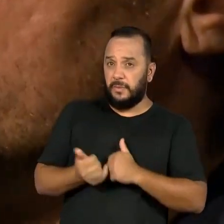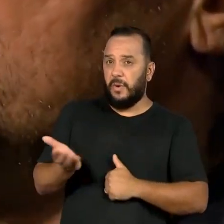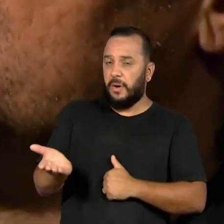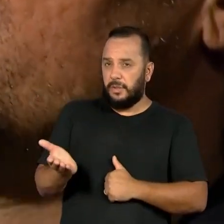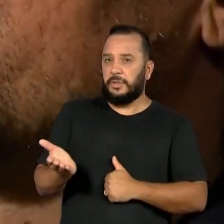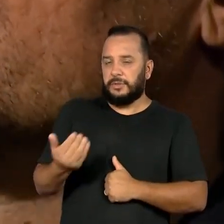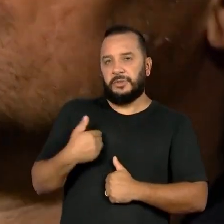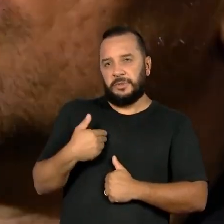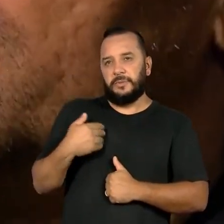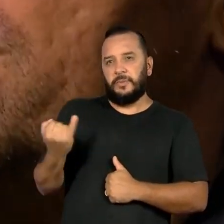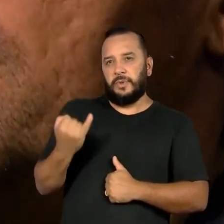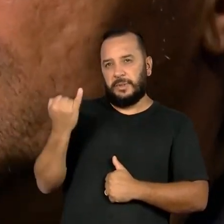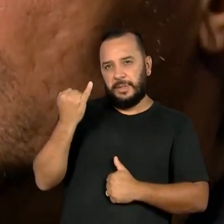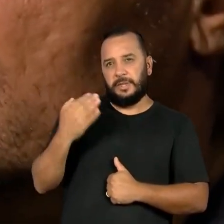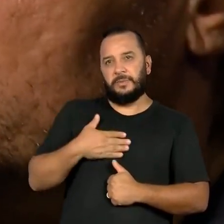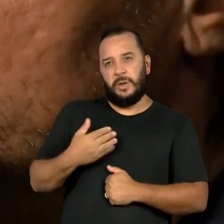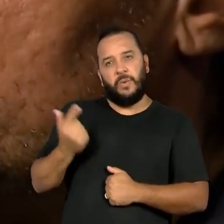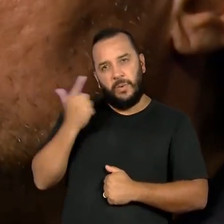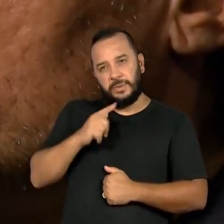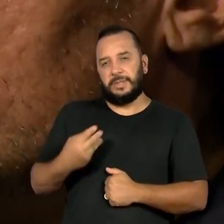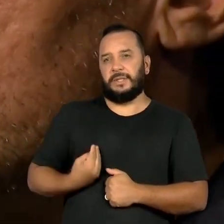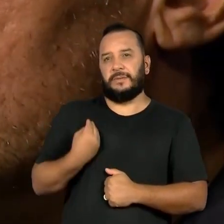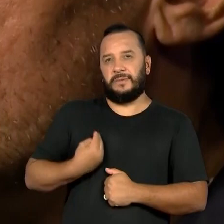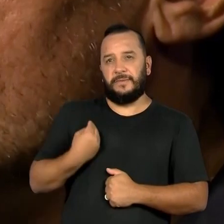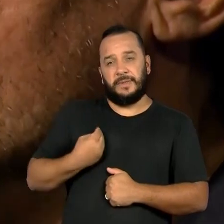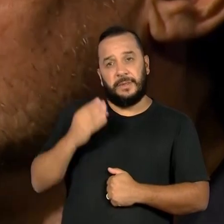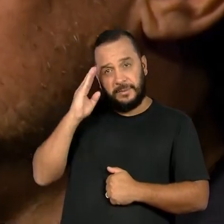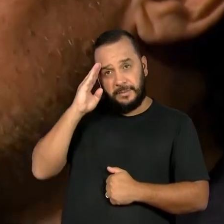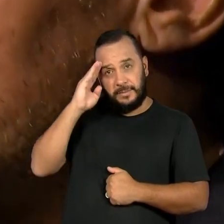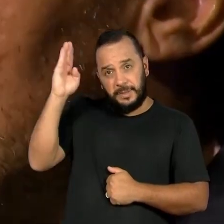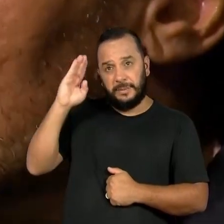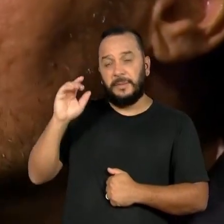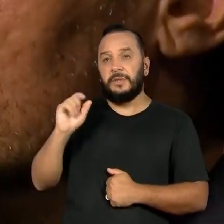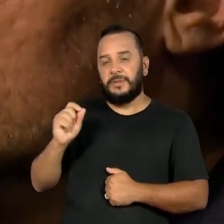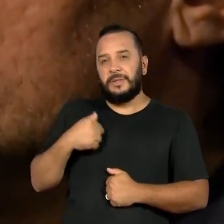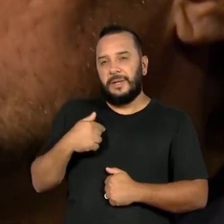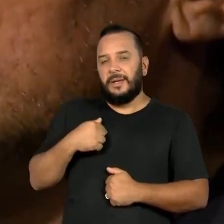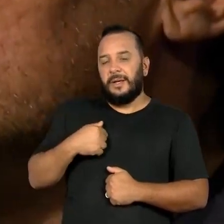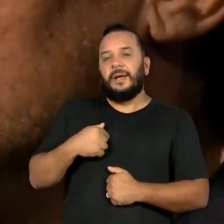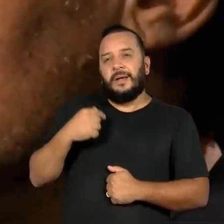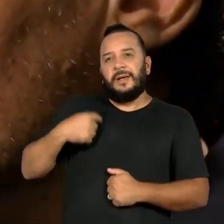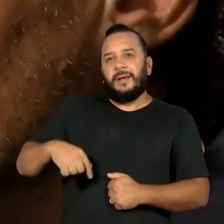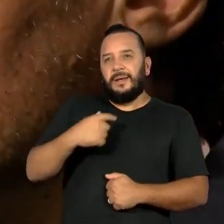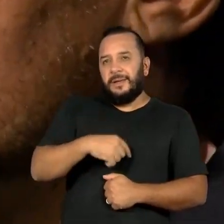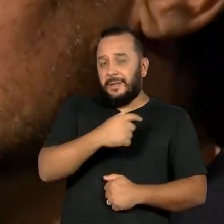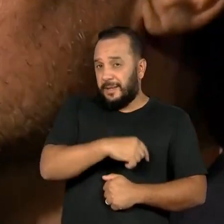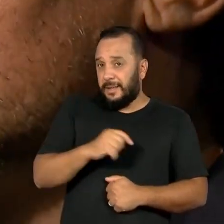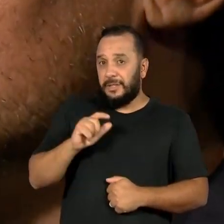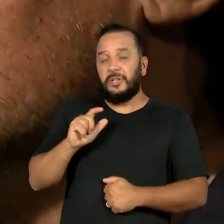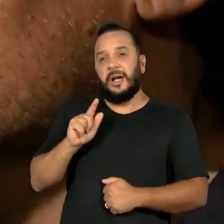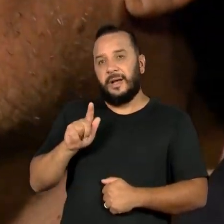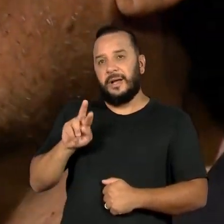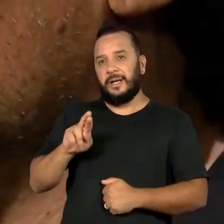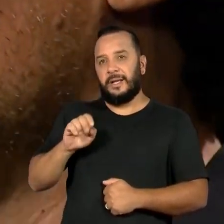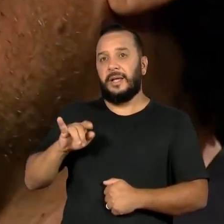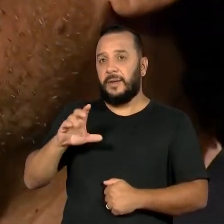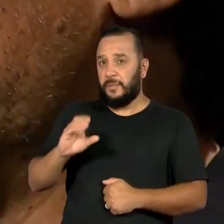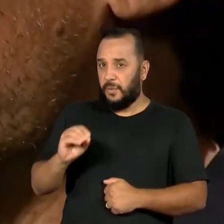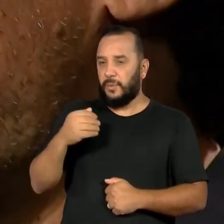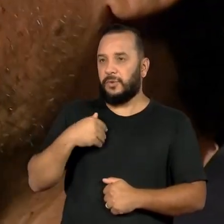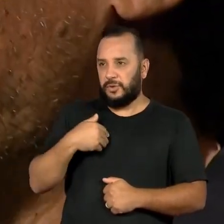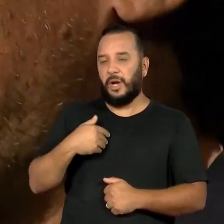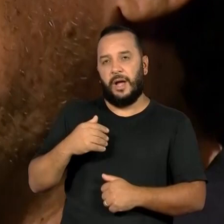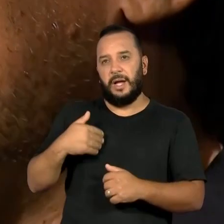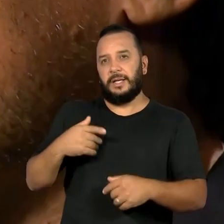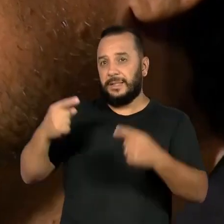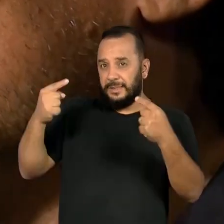foi decisiva para que eu sobrevivesse né especialmente o remo que trabalho com essa coisa da Resistência física com o desafio de não